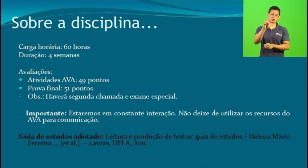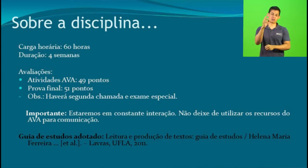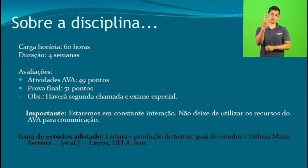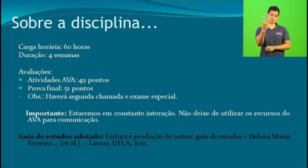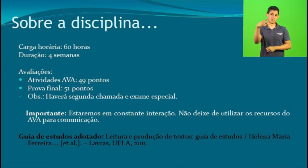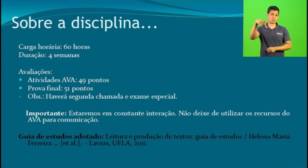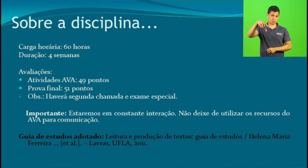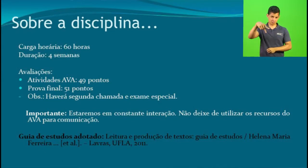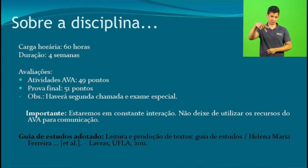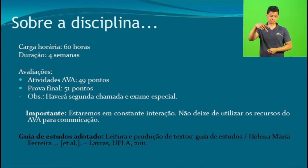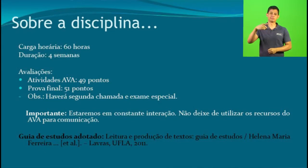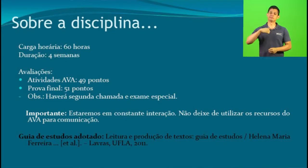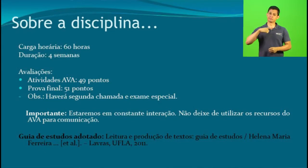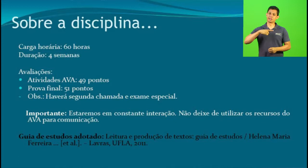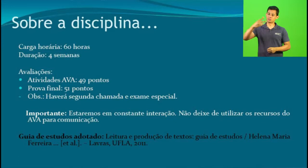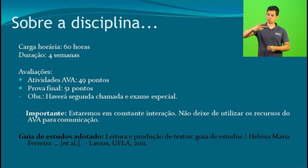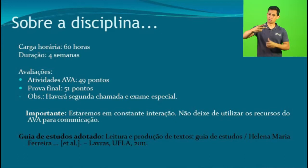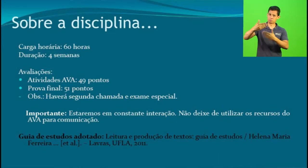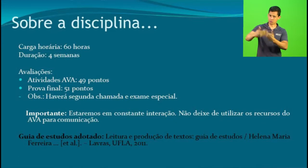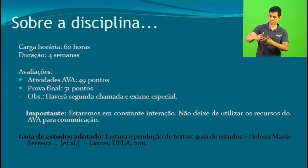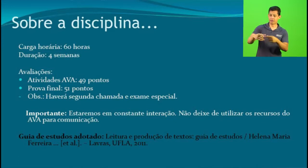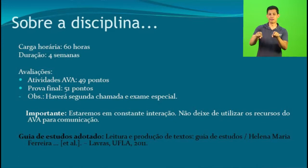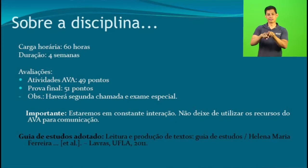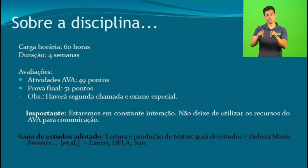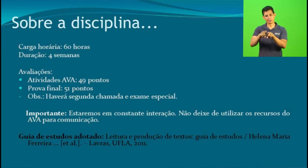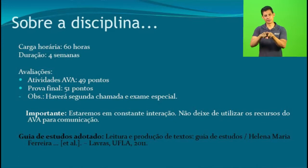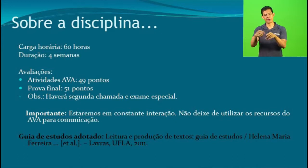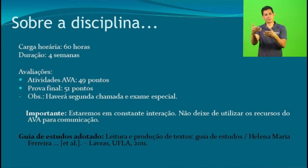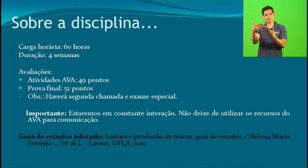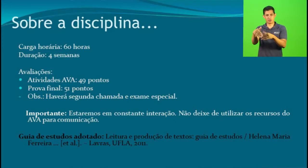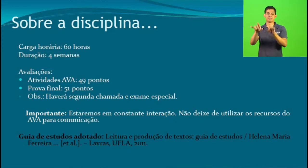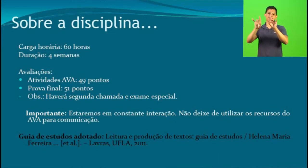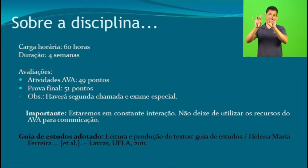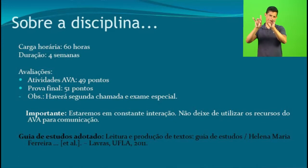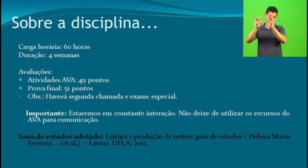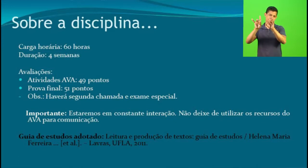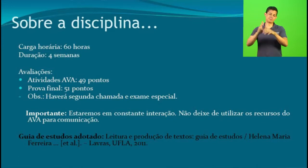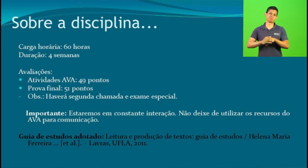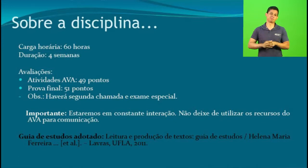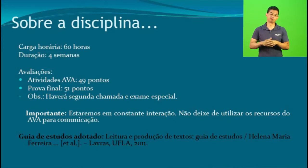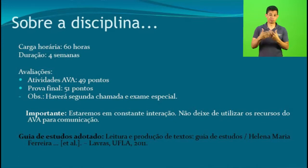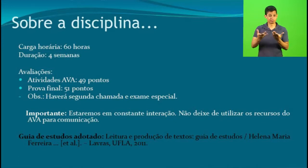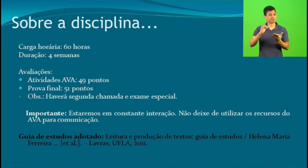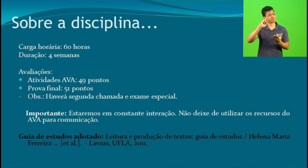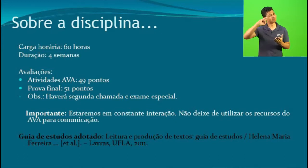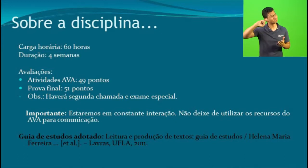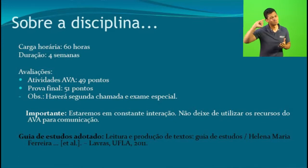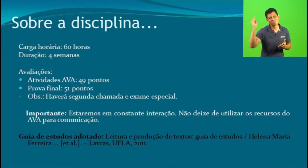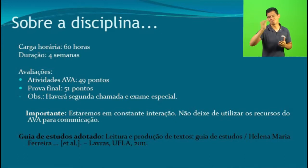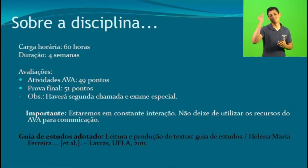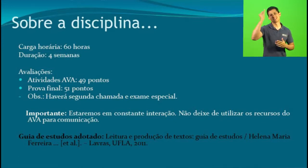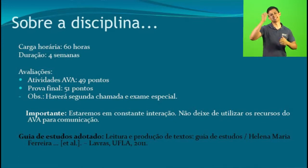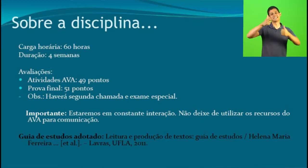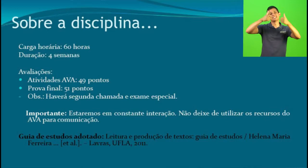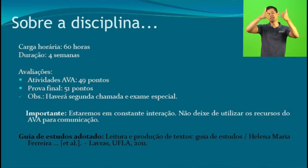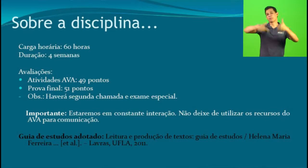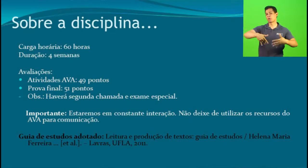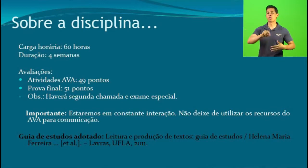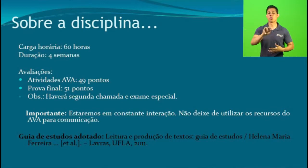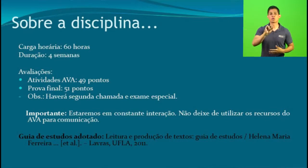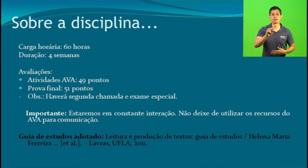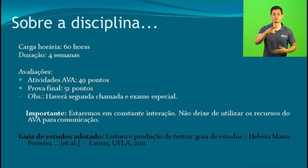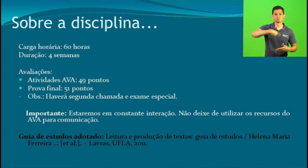51 pontos e haverá segunda chamada e também exame especial. É muito importante, então, frisar que